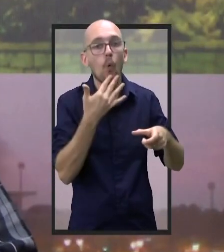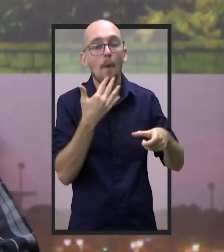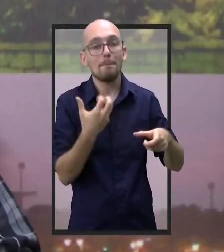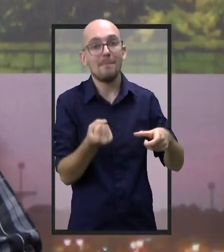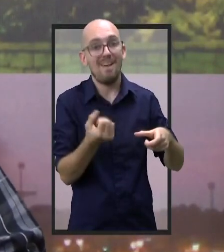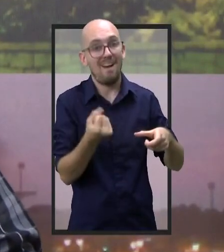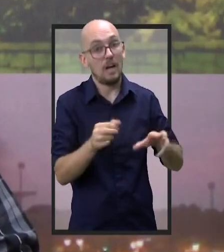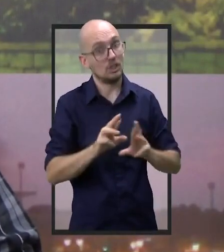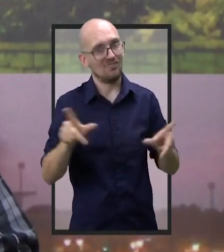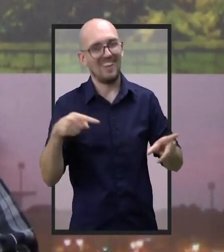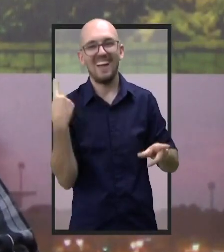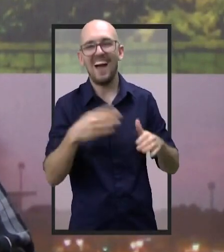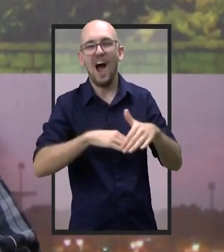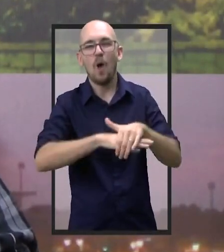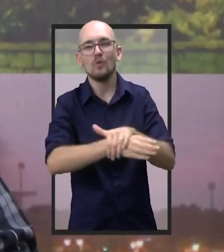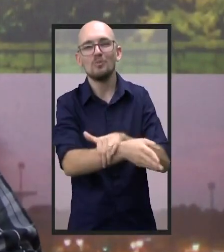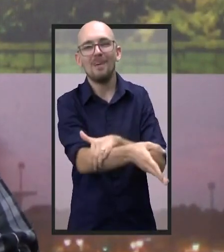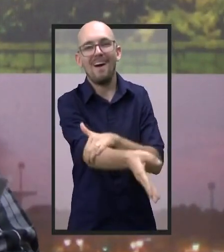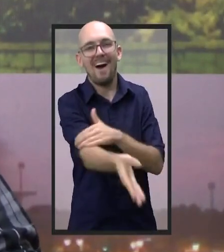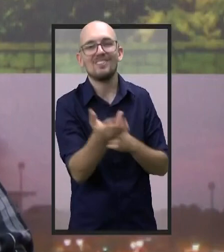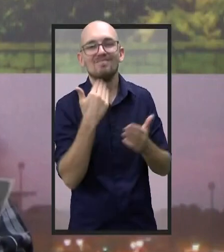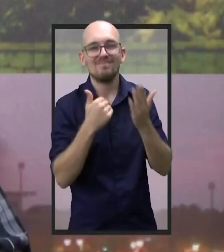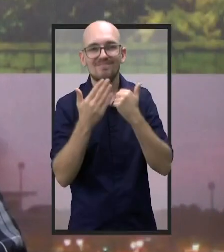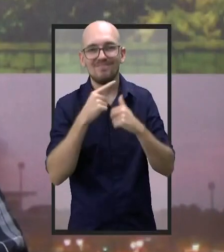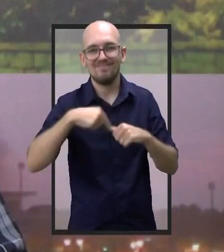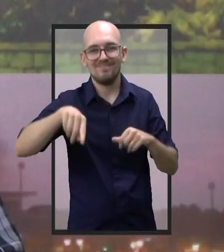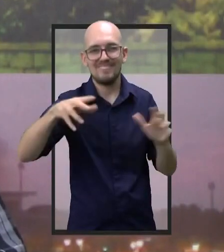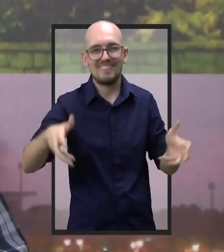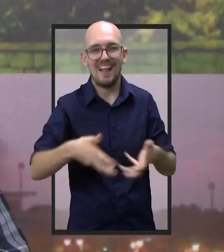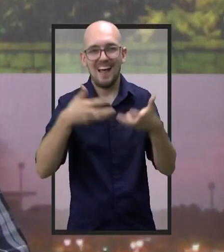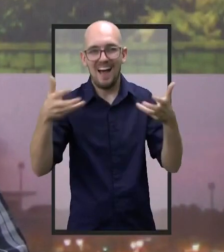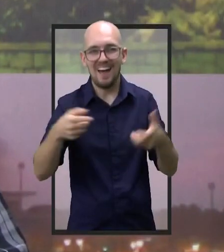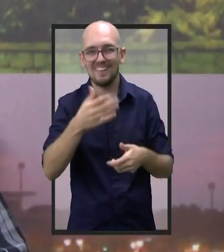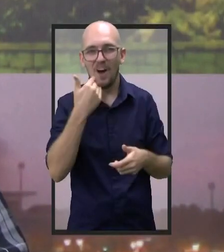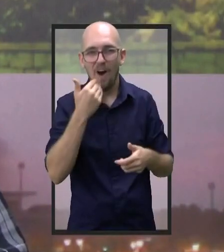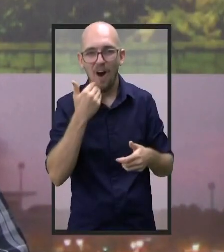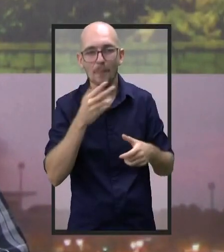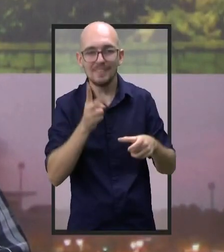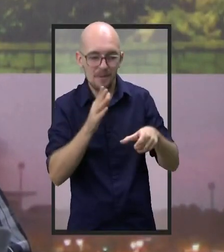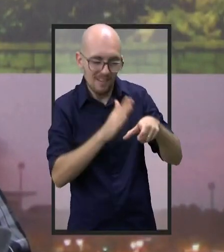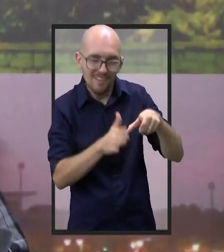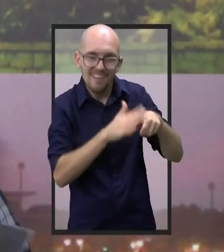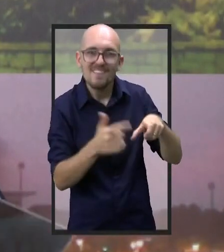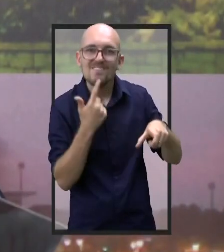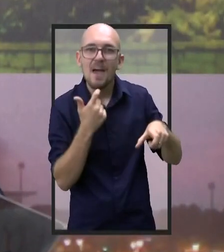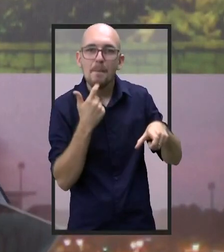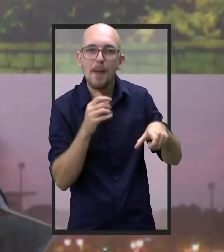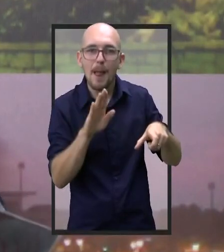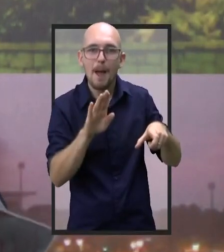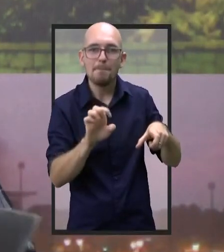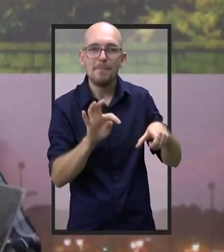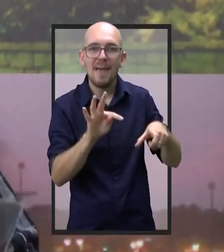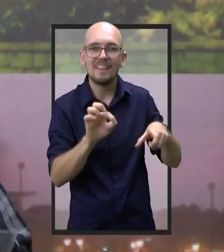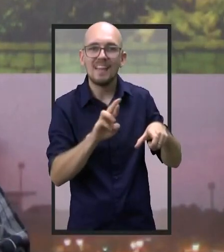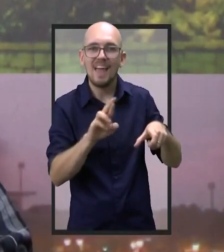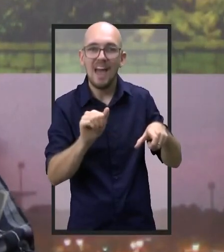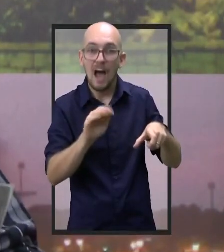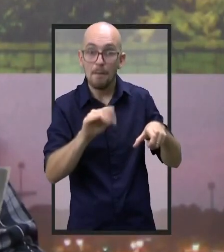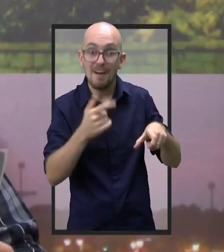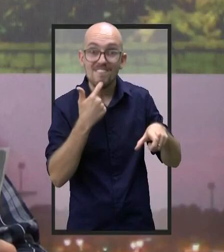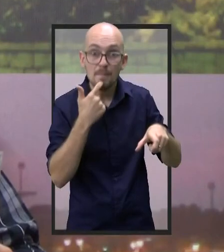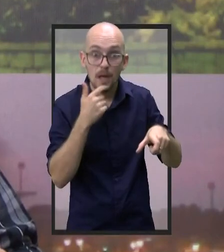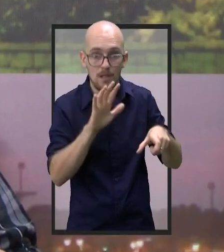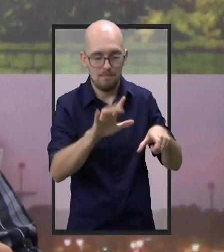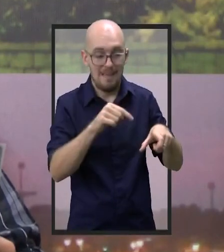da beterraba que a gente está acostumado até a consumir nas nossas refeições, que é a beterraba chamada vermelha.